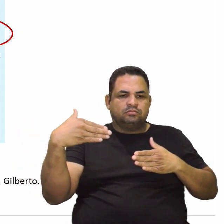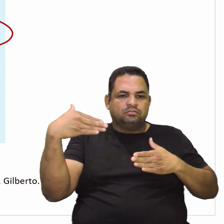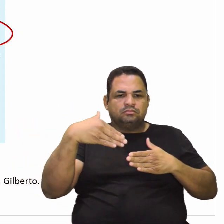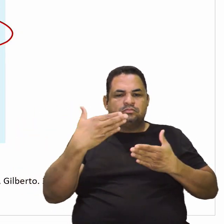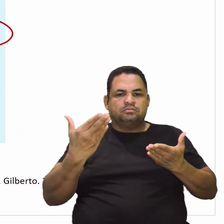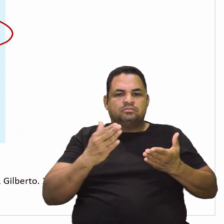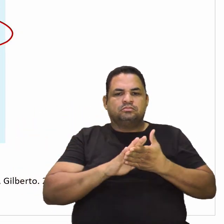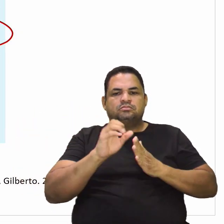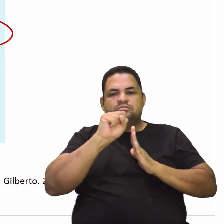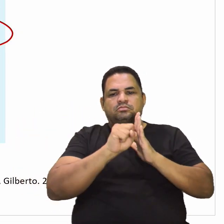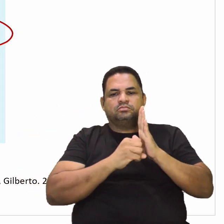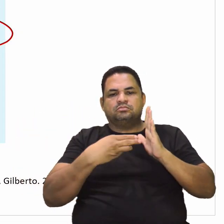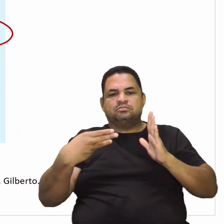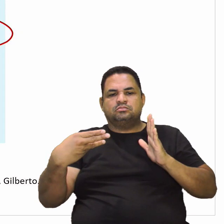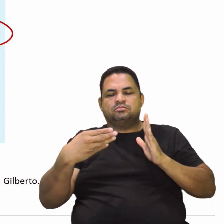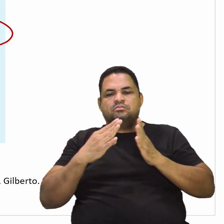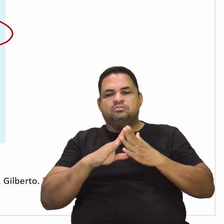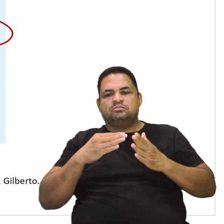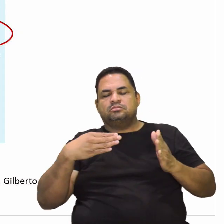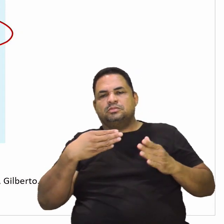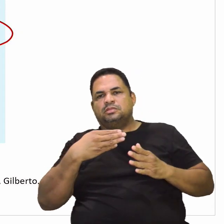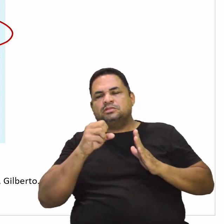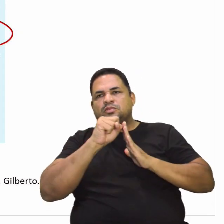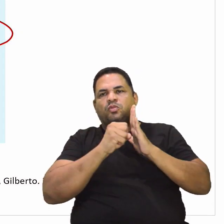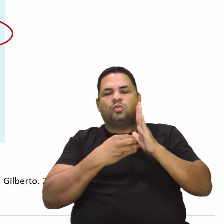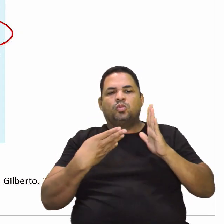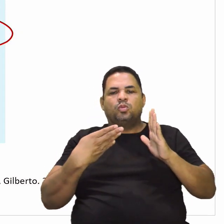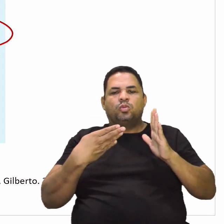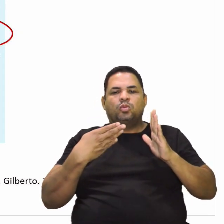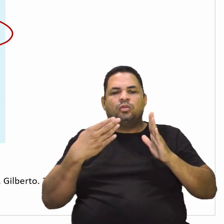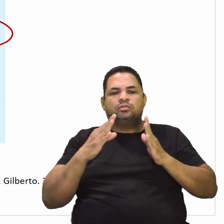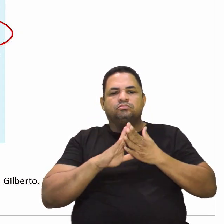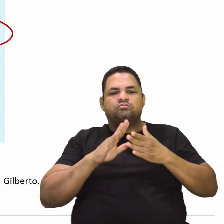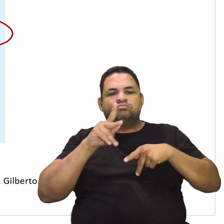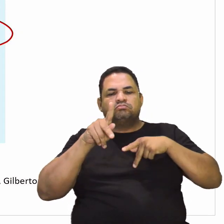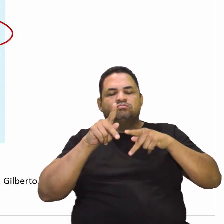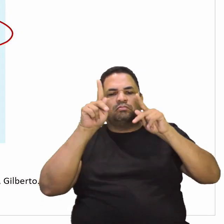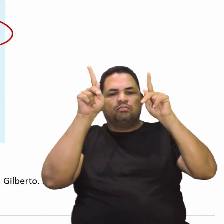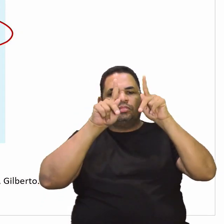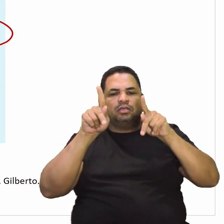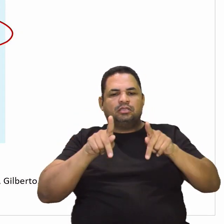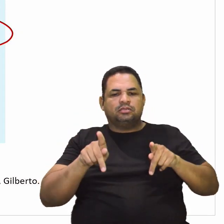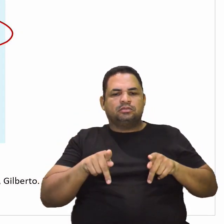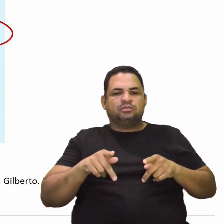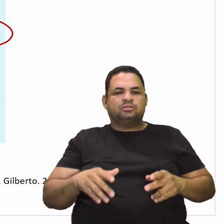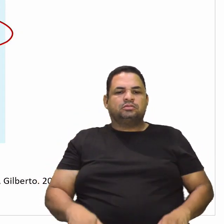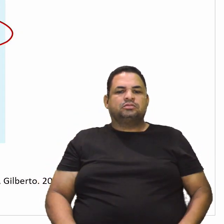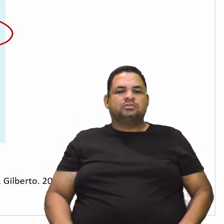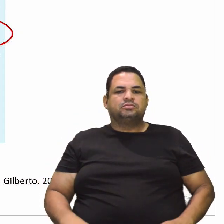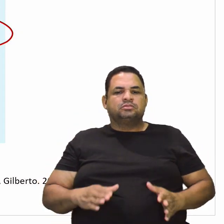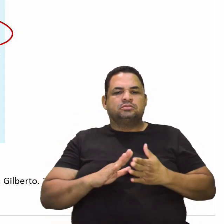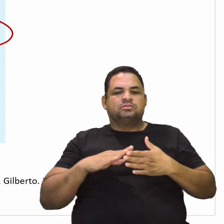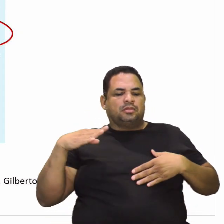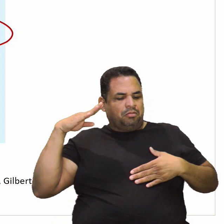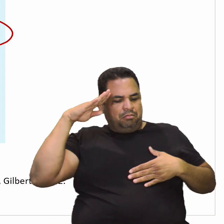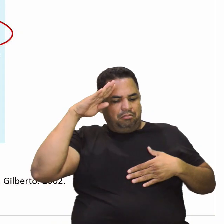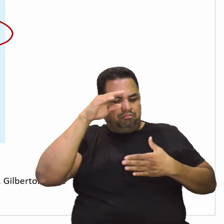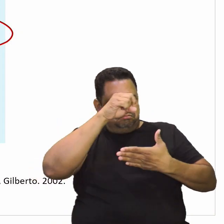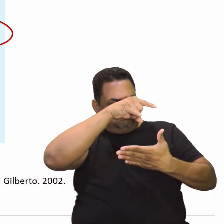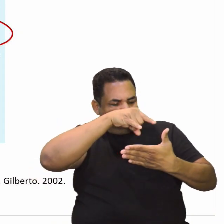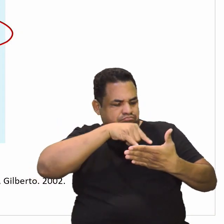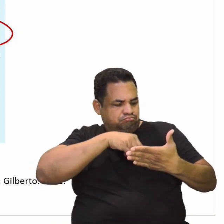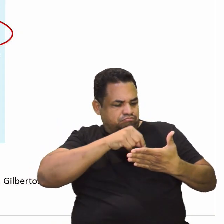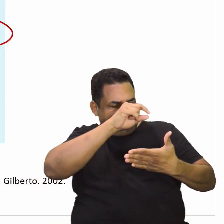partir do século III e século IV, de forma bem pacífica. Como assim? Se alistando para servir